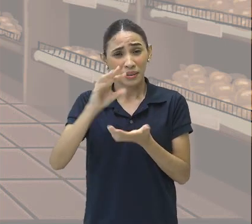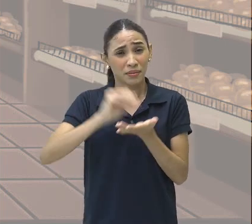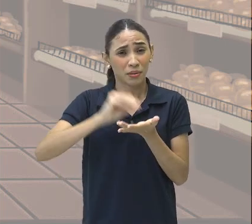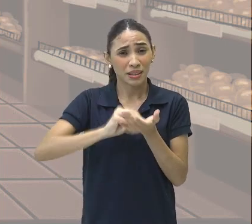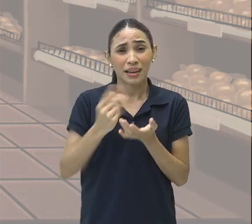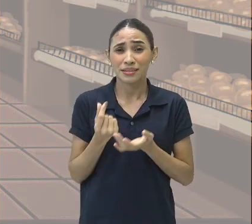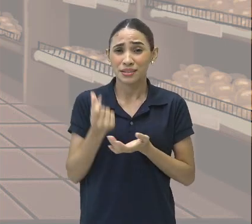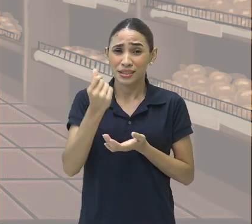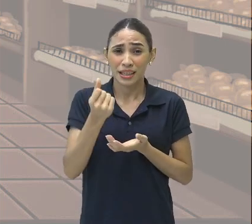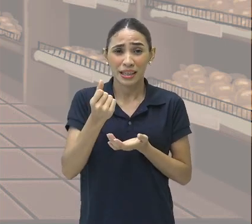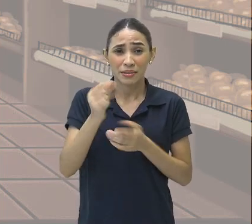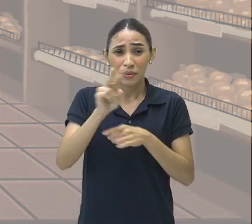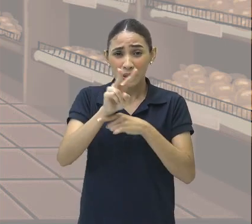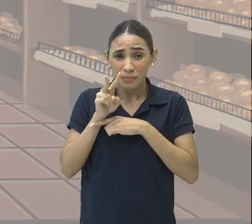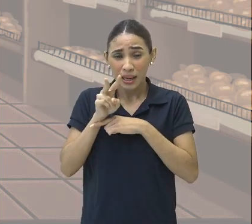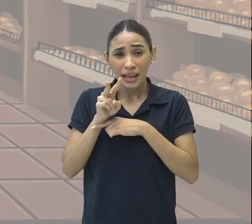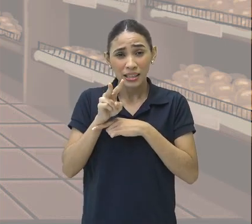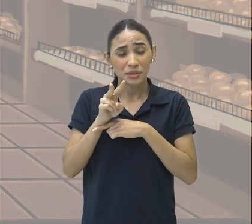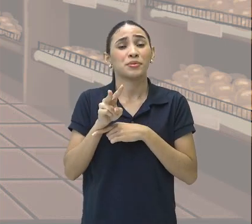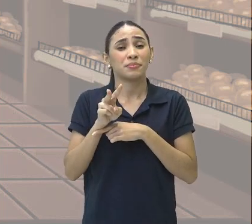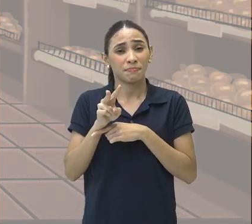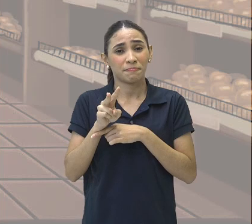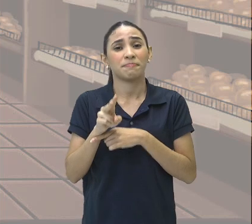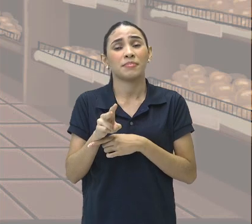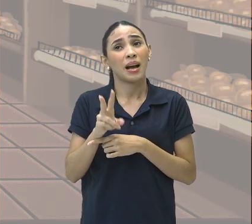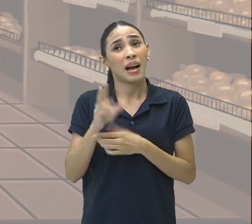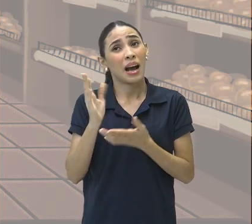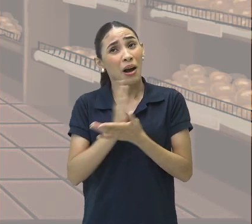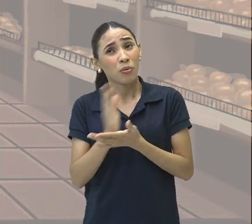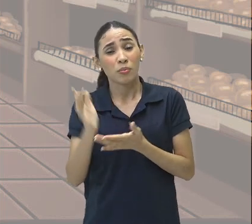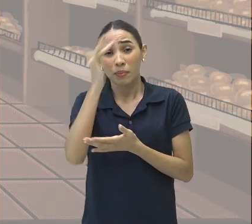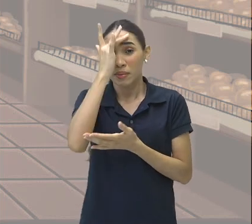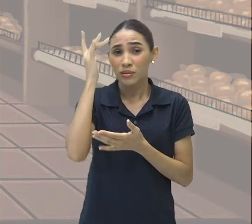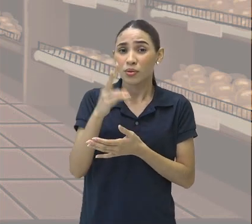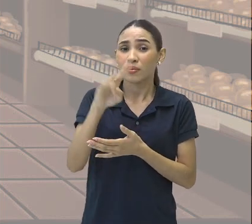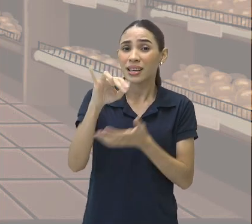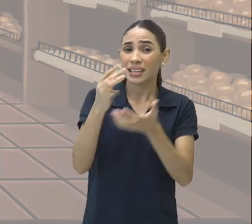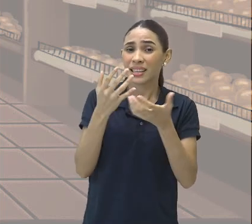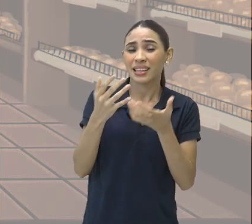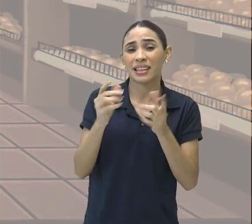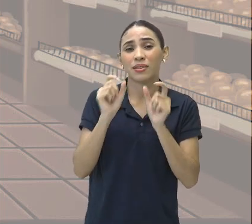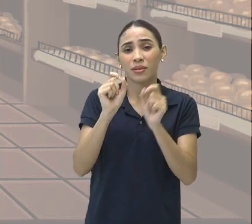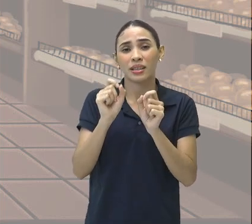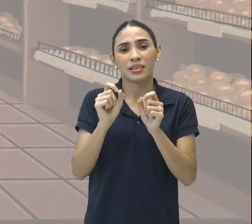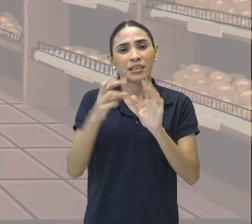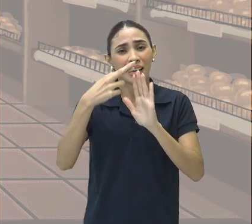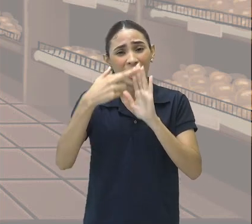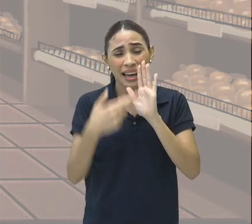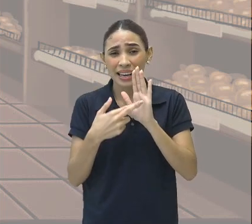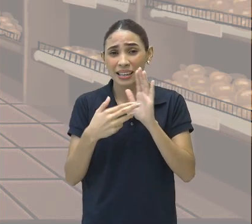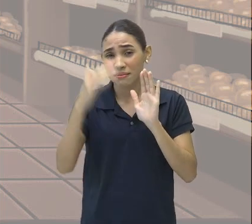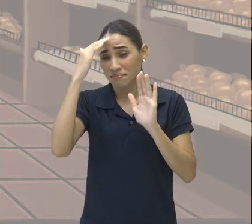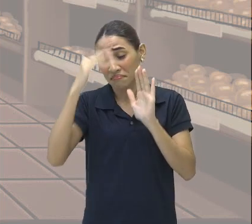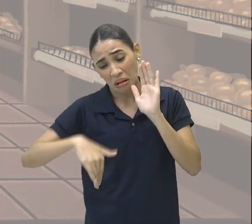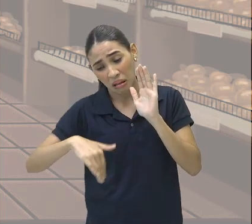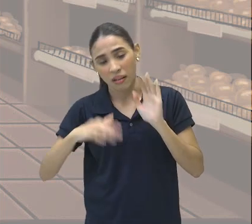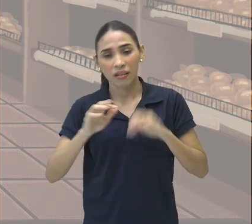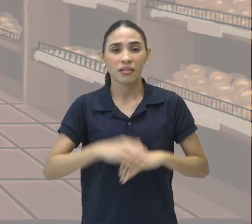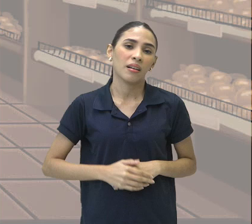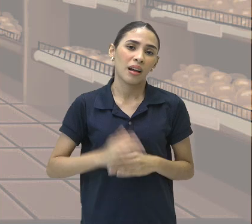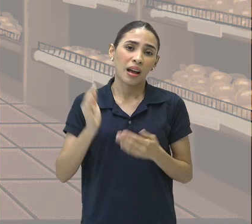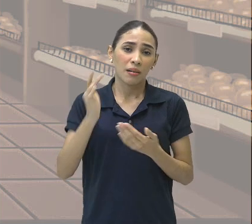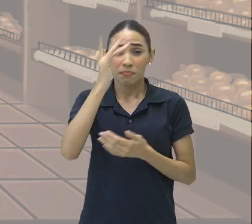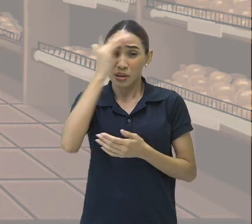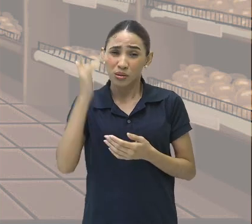o empréstimo está vencendo aqui, algum funcionário vai querer fazer as coisas com procedimento errado, algum cliente